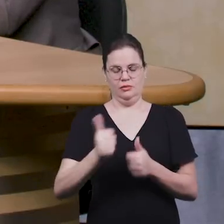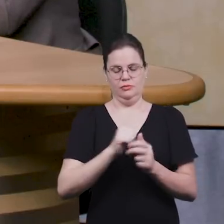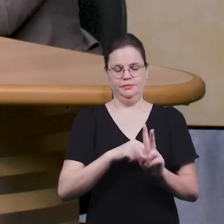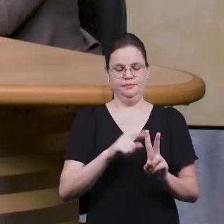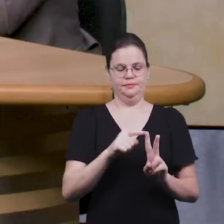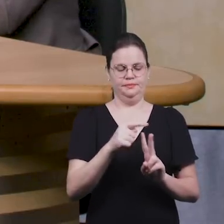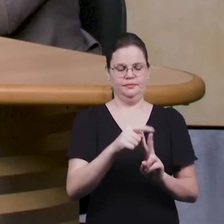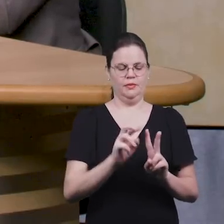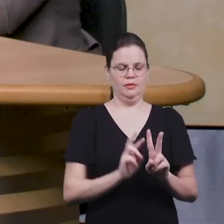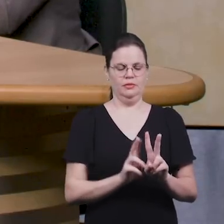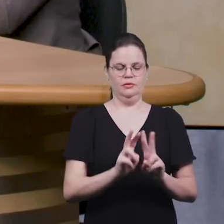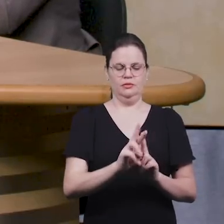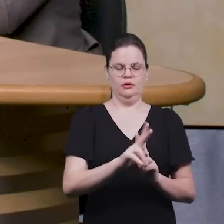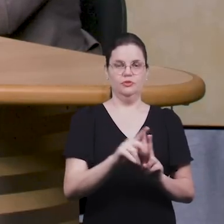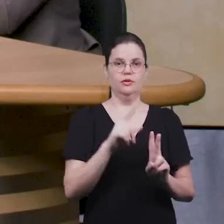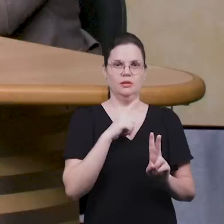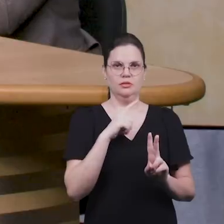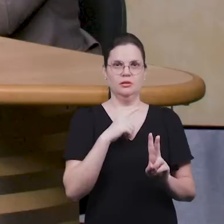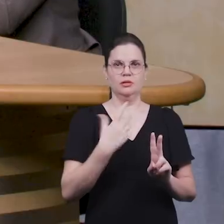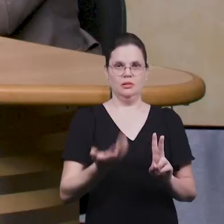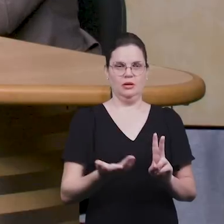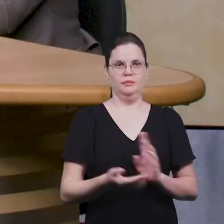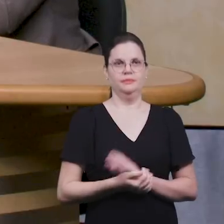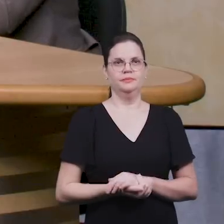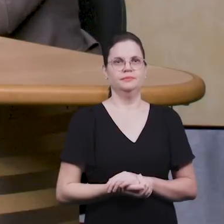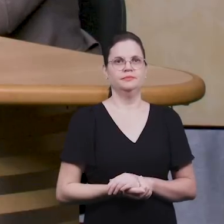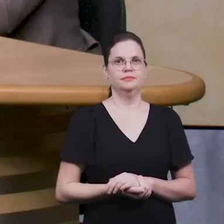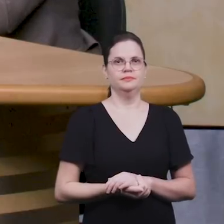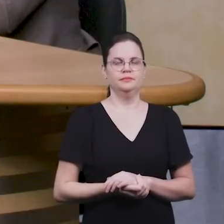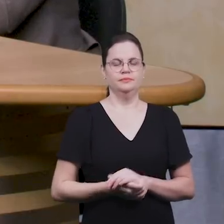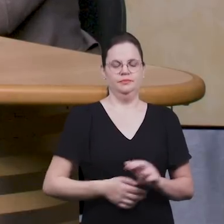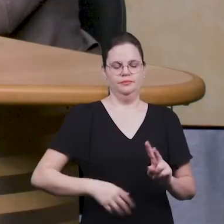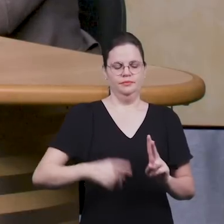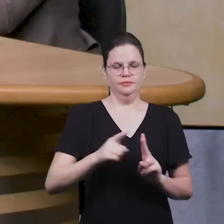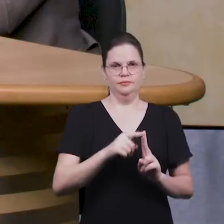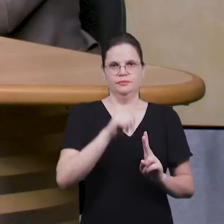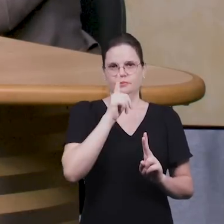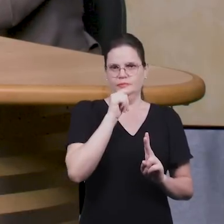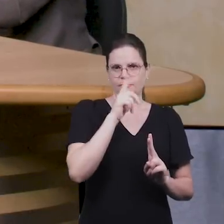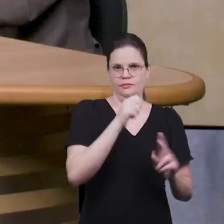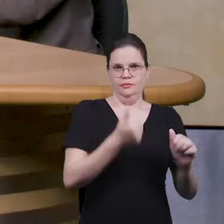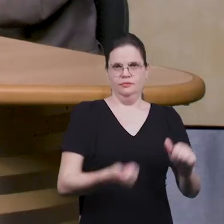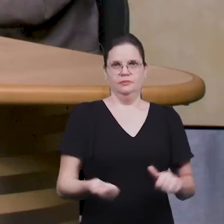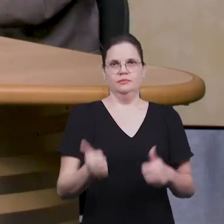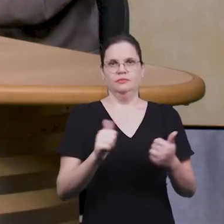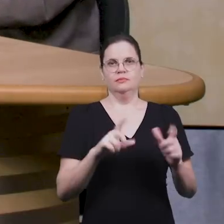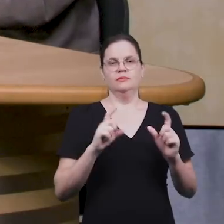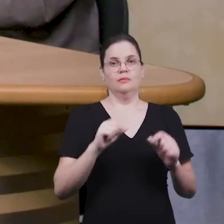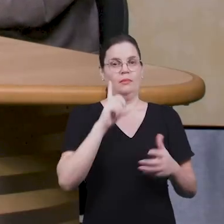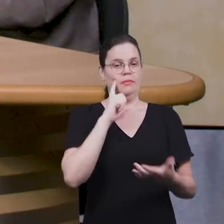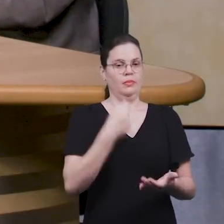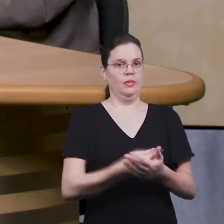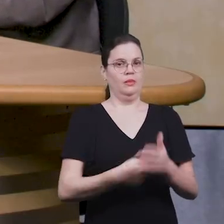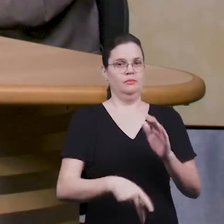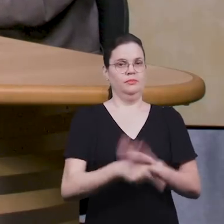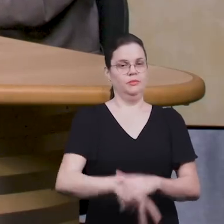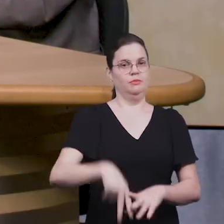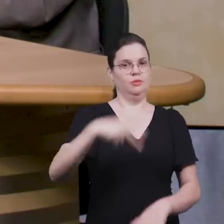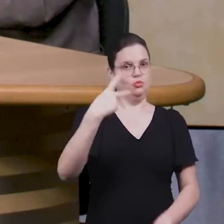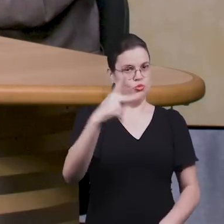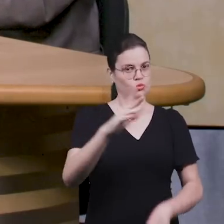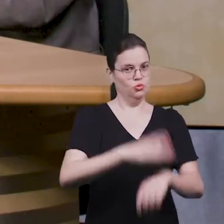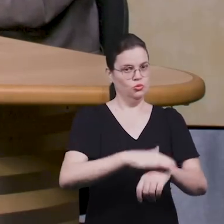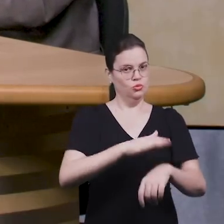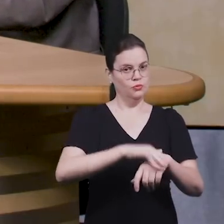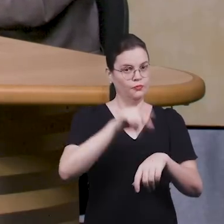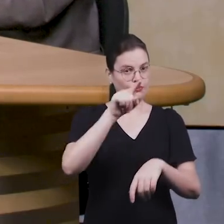Santo. Ele fez uma diferença muito didática. O batismo nas águas é uma decisão